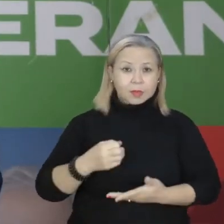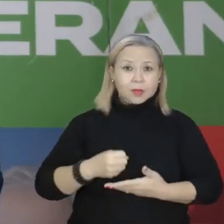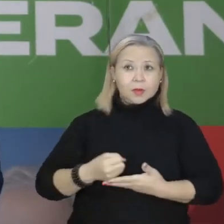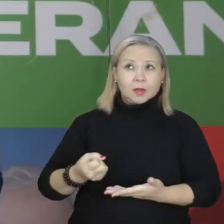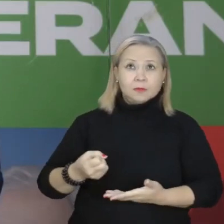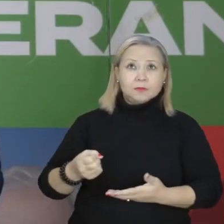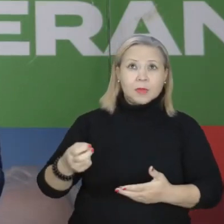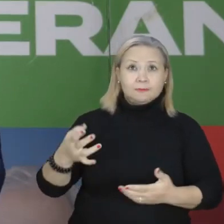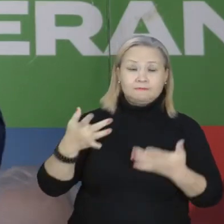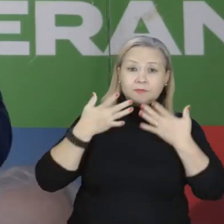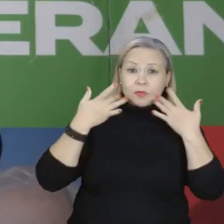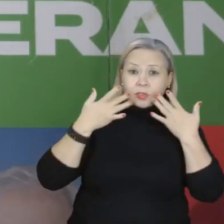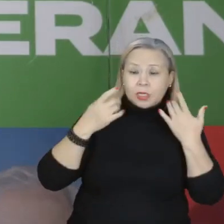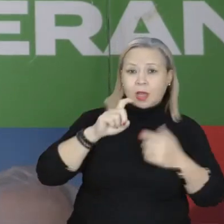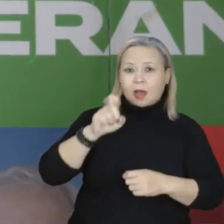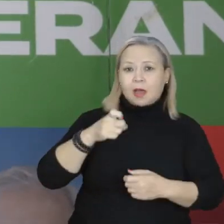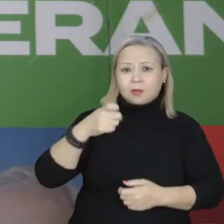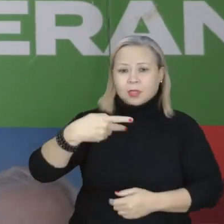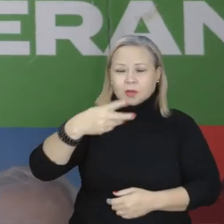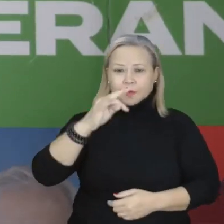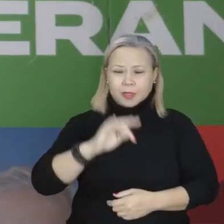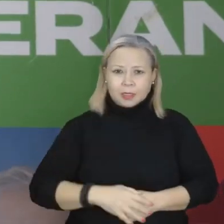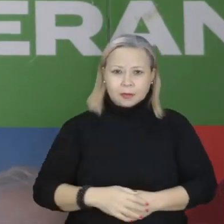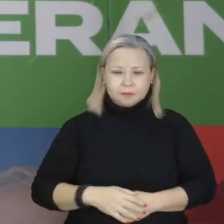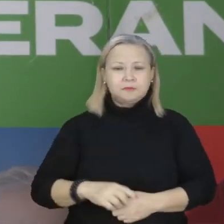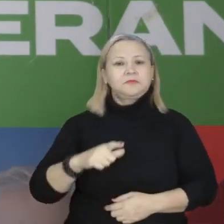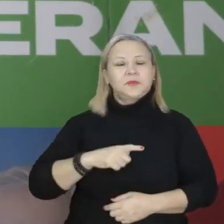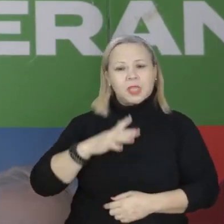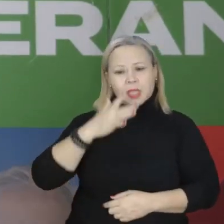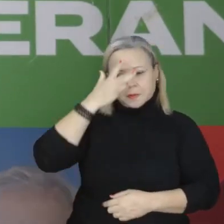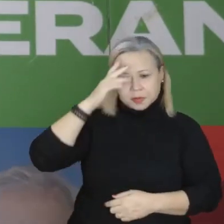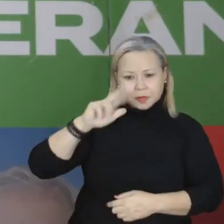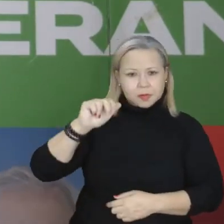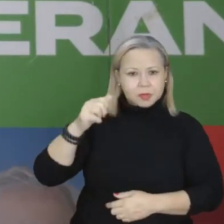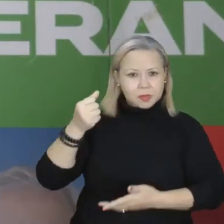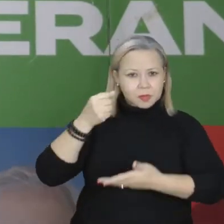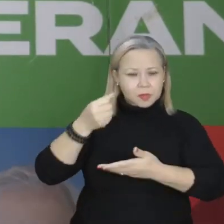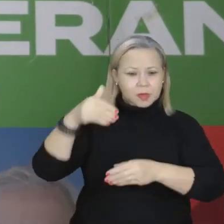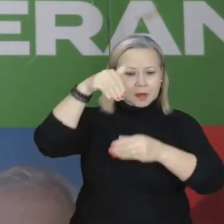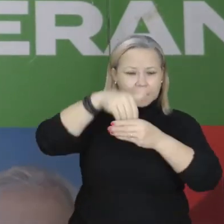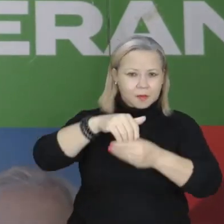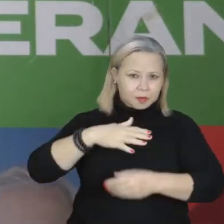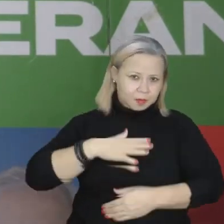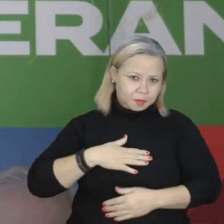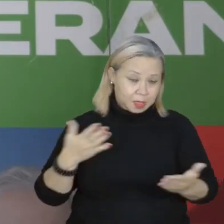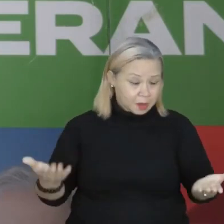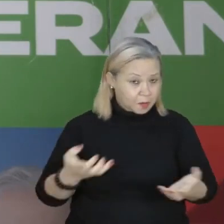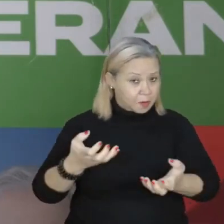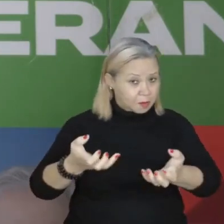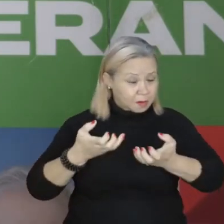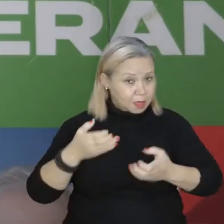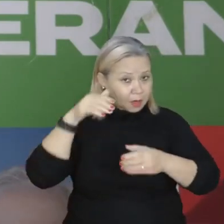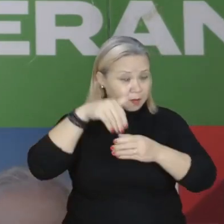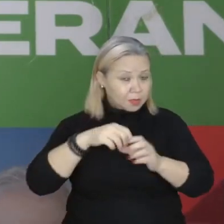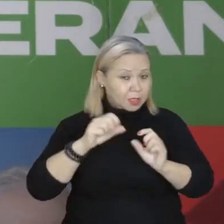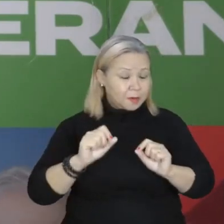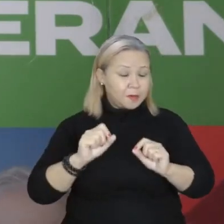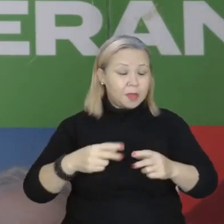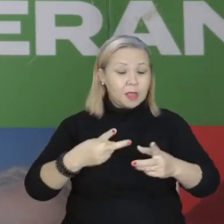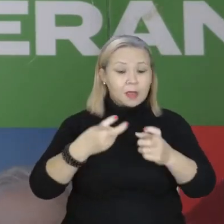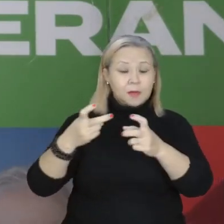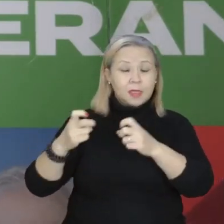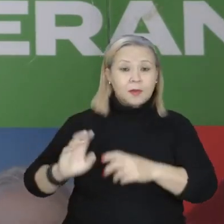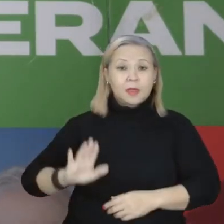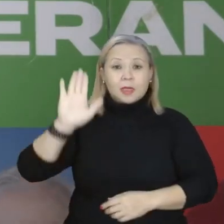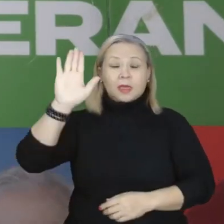partido político, que nunca votou em mim e que agora está querendo votar porque vê na minha candidatura a